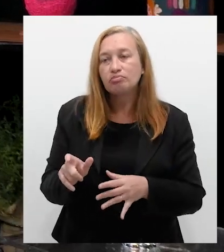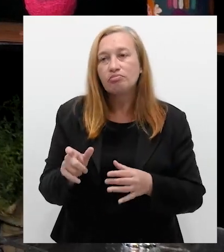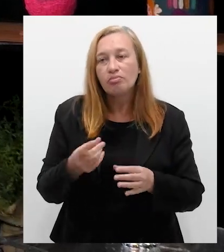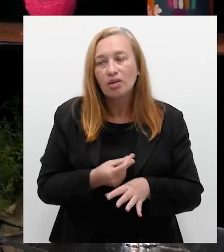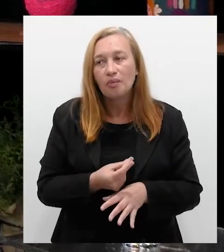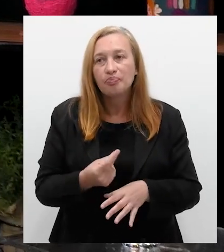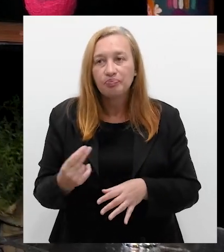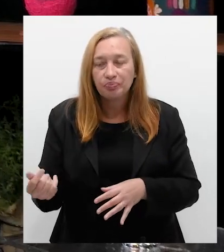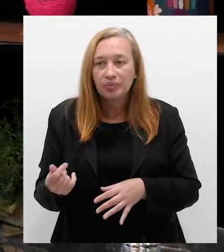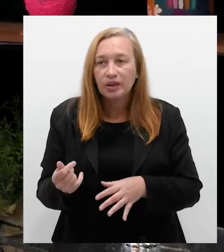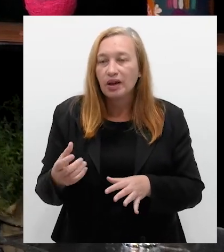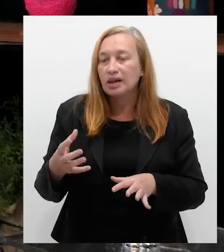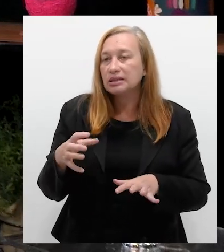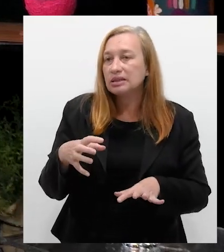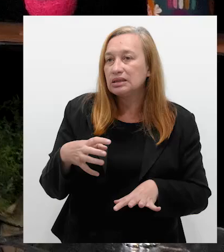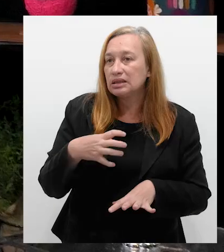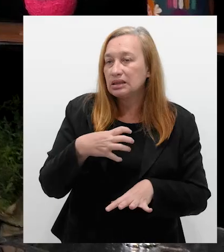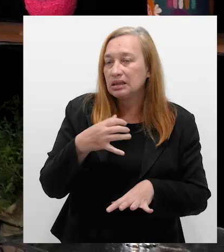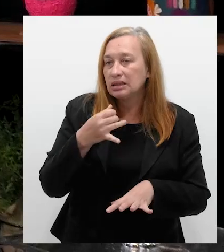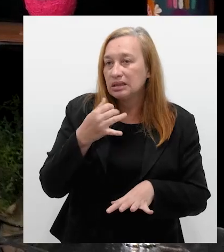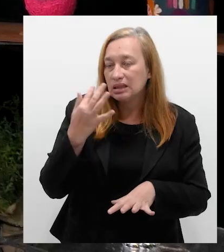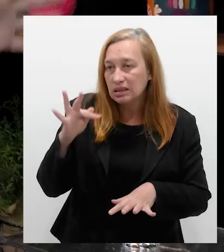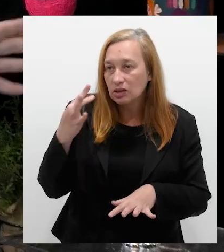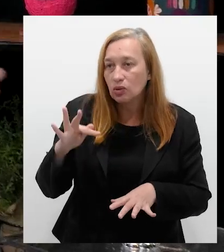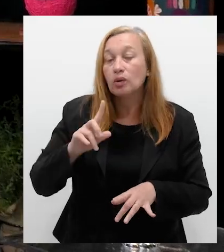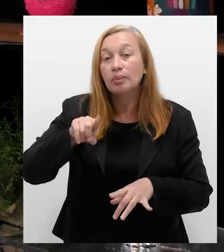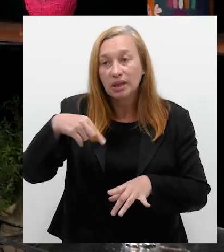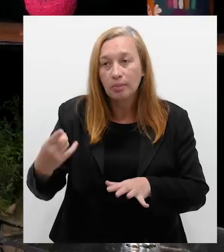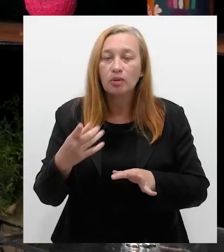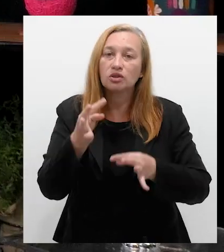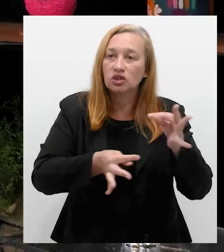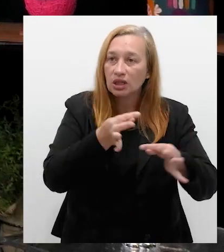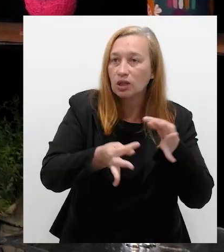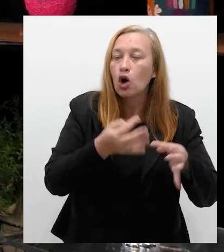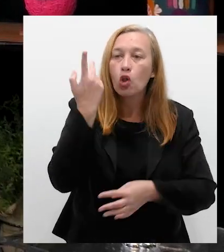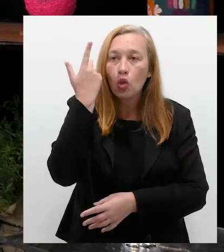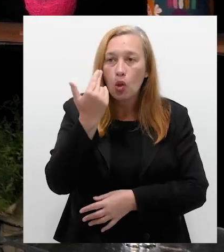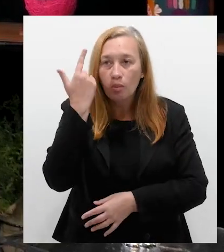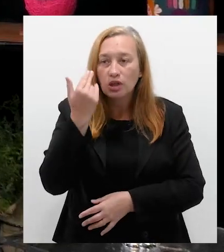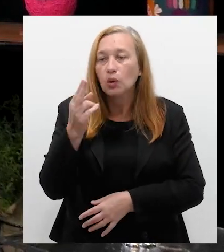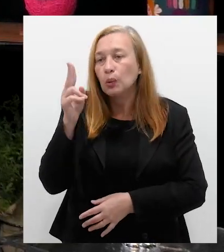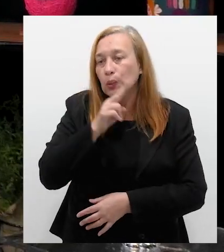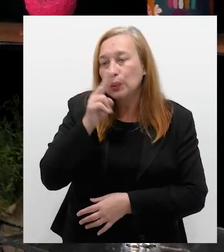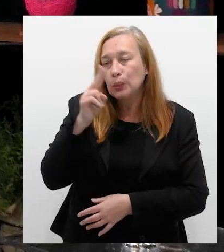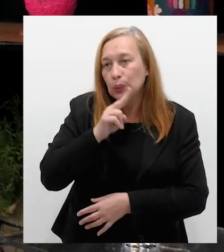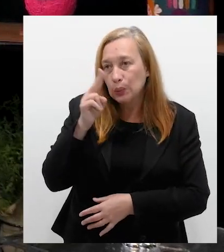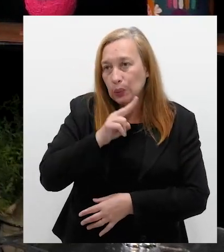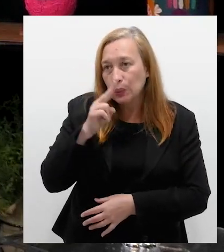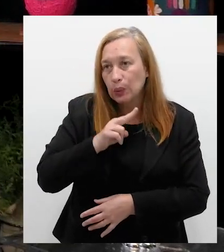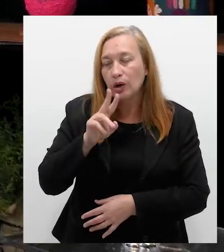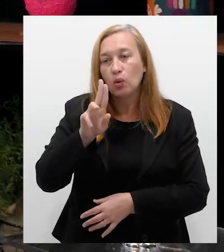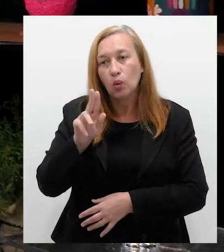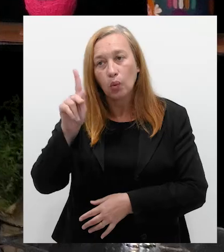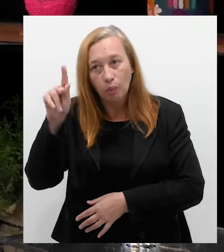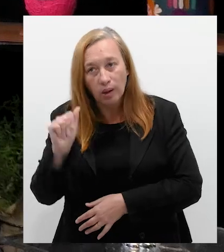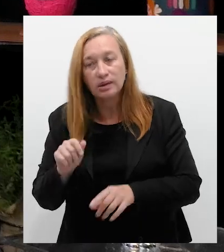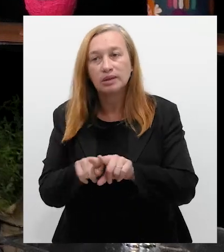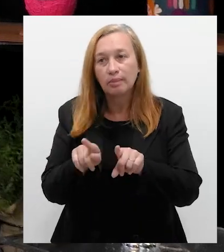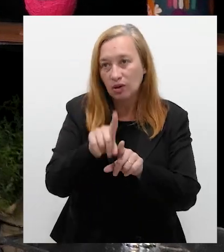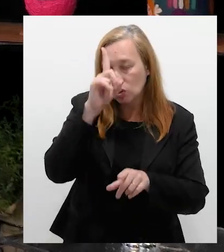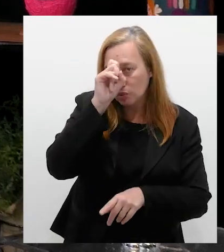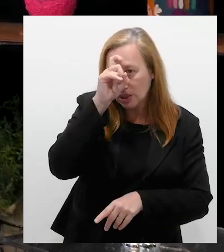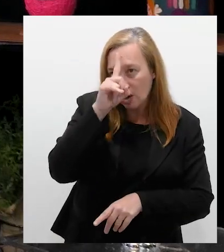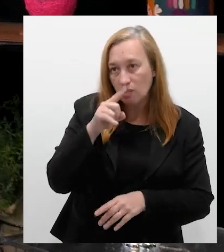ela saia dessa crise, dessa dor aguda, e aí sim ela depois possa tratar. Então, normalmente, numa questão de urgência e emergência, a gente está falando aí de UPA e de